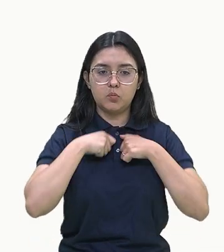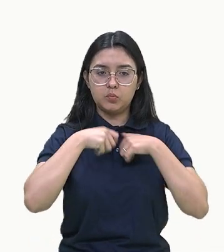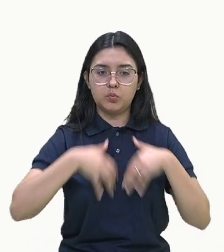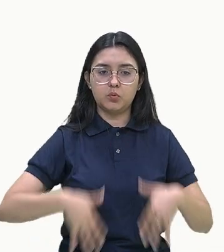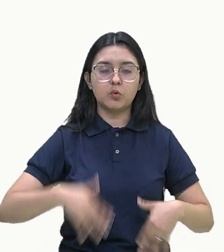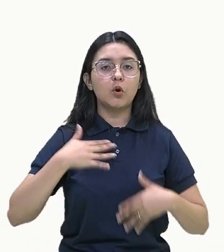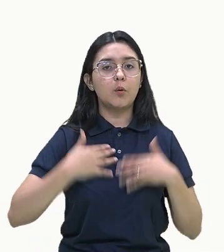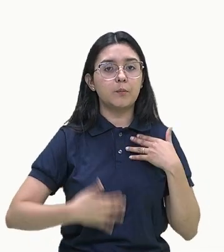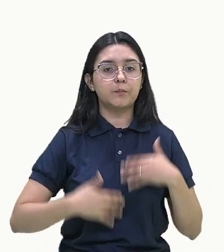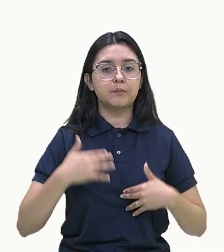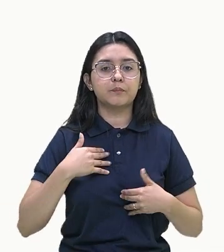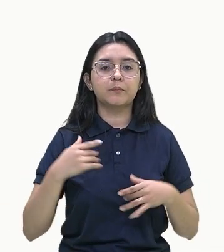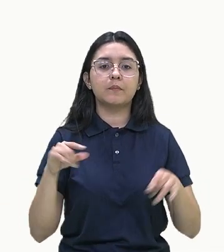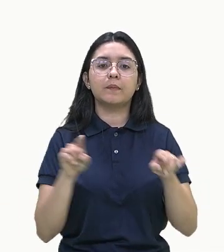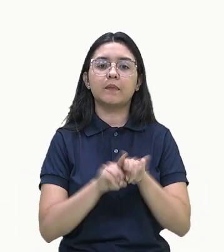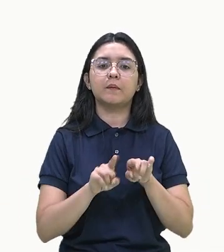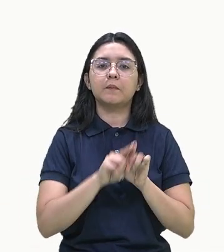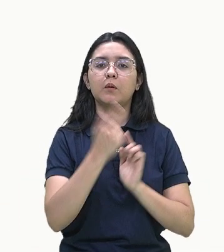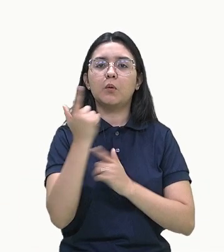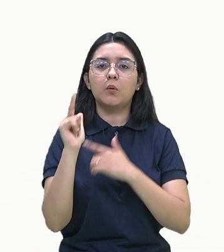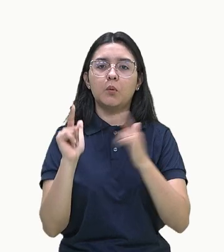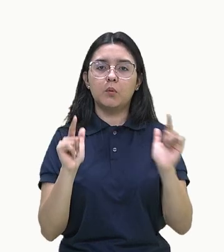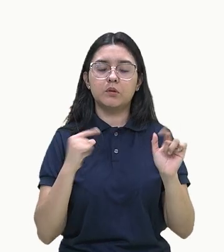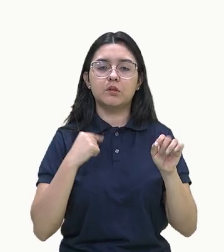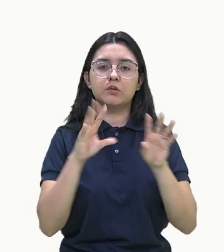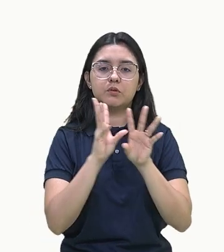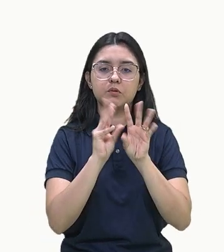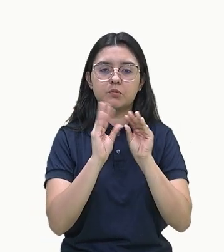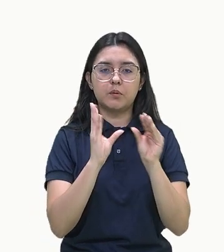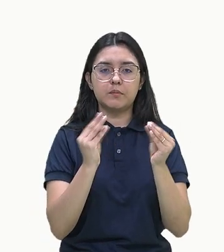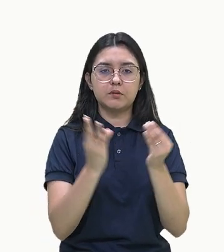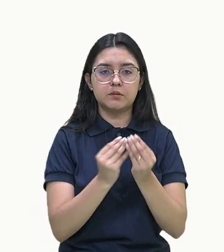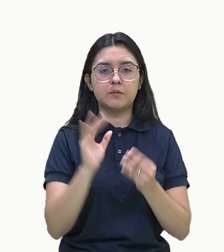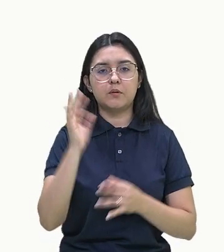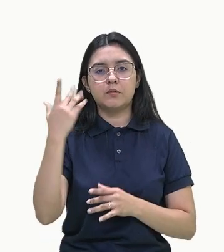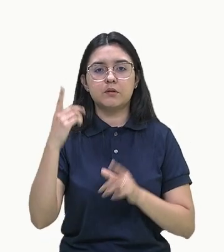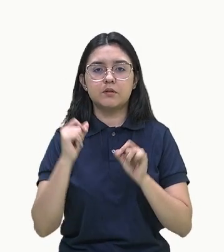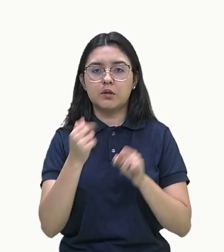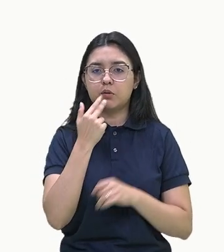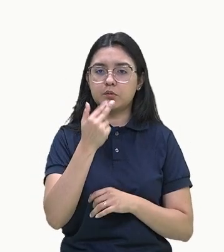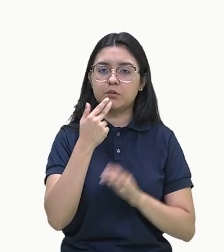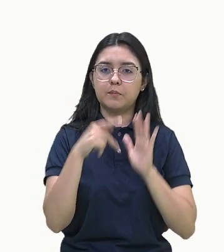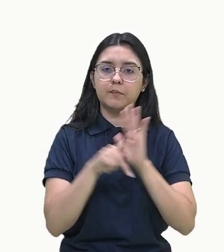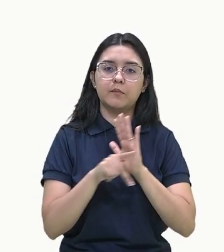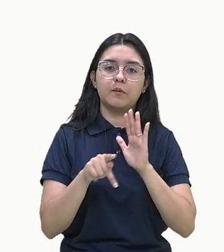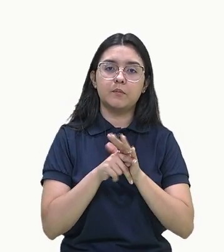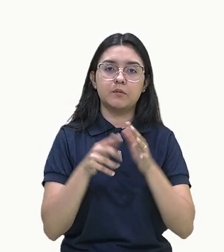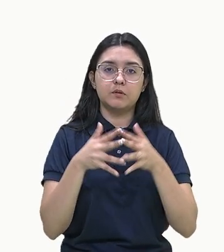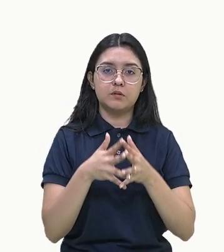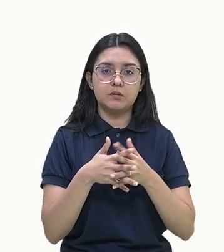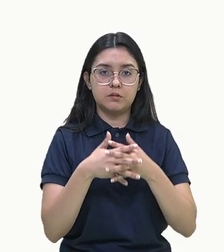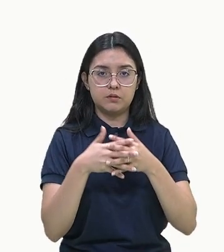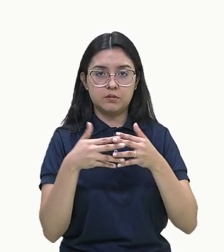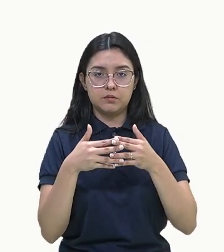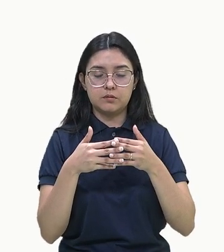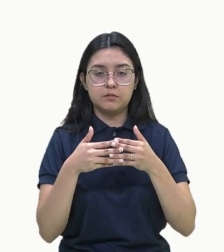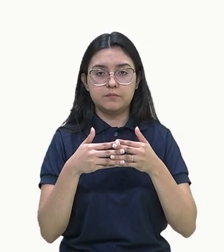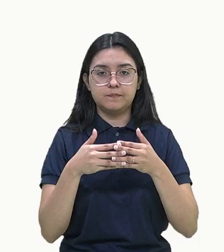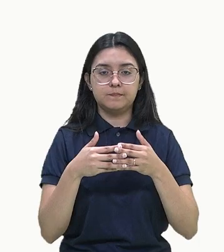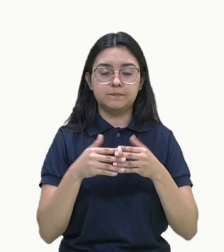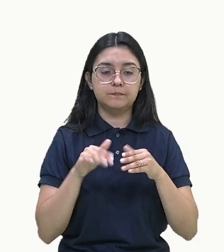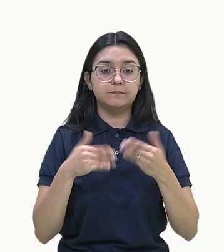corpo. E juntamente com outras substâncias, né, para ocorrer a nutrição dos tecidos. Aqui na